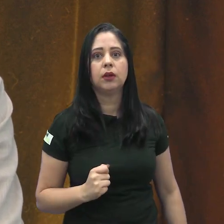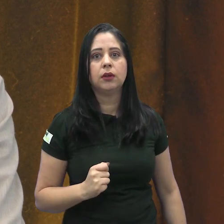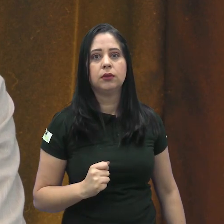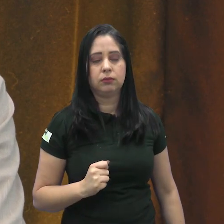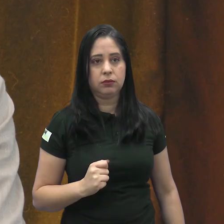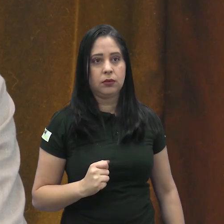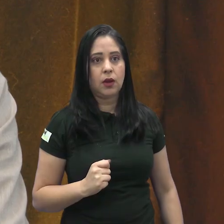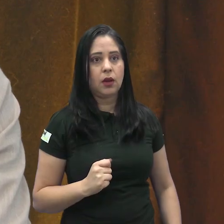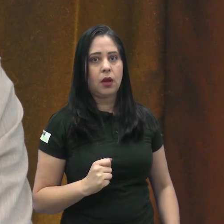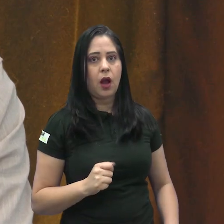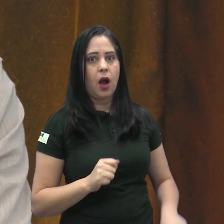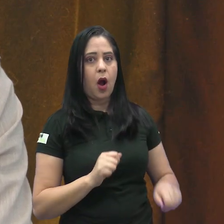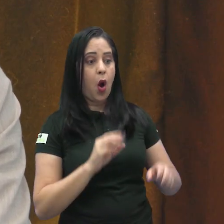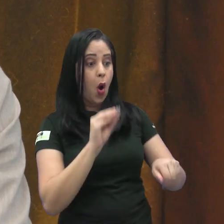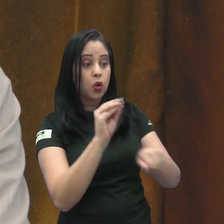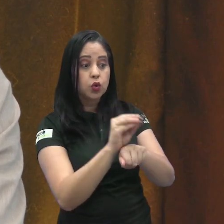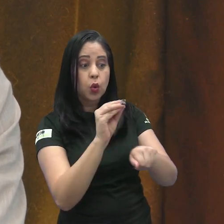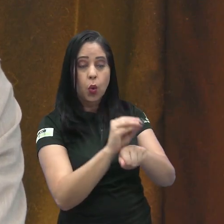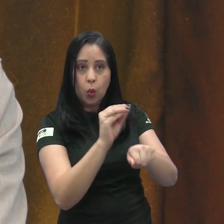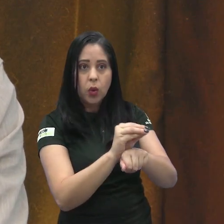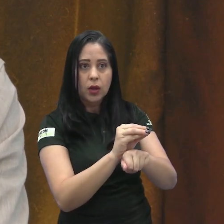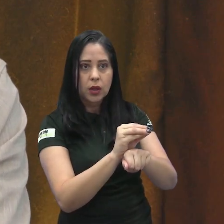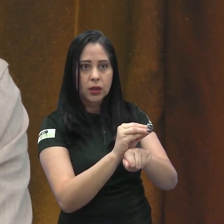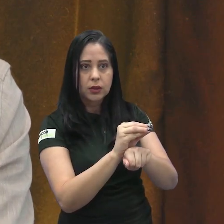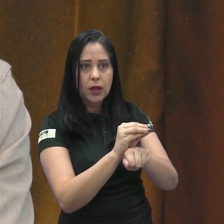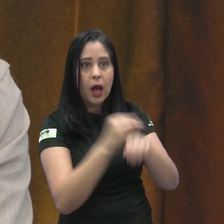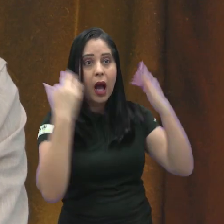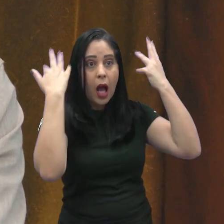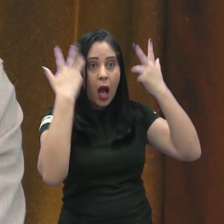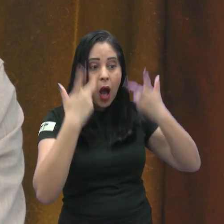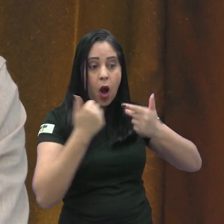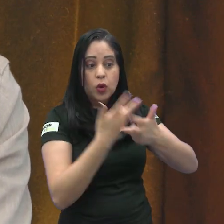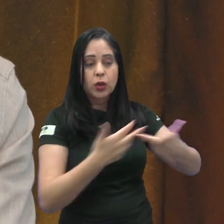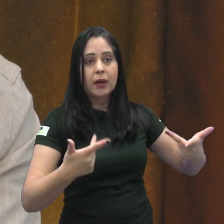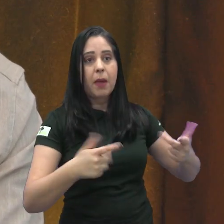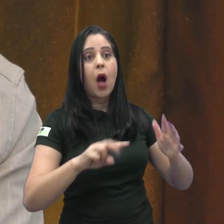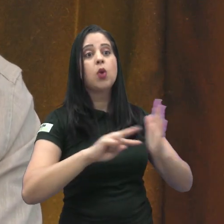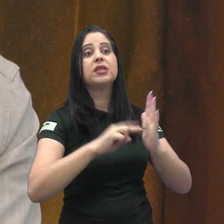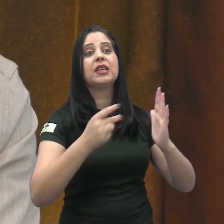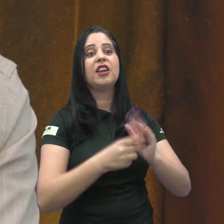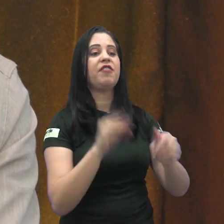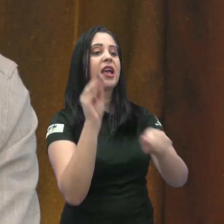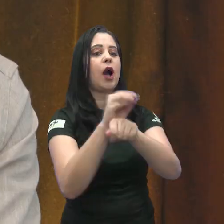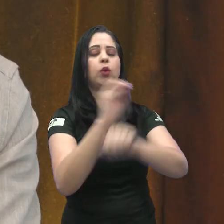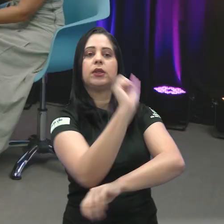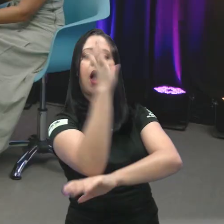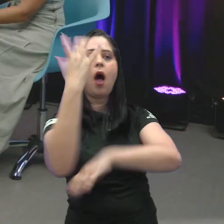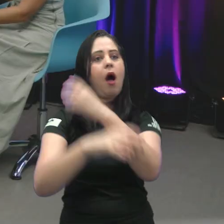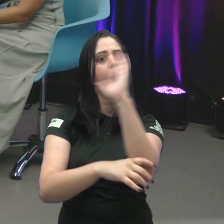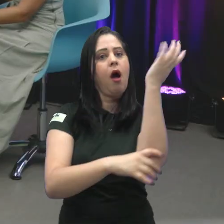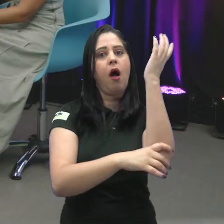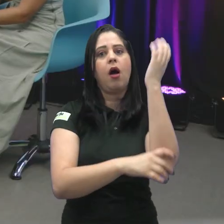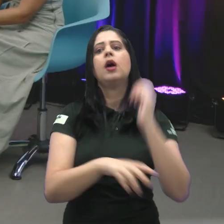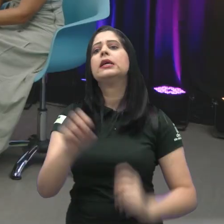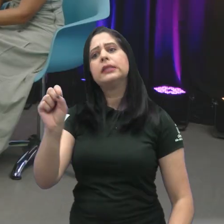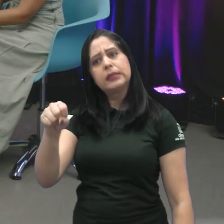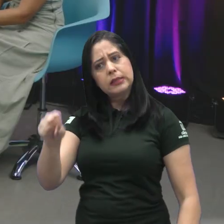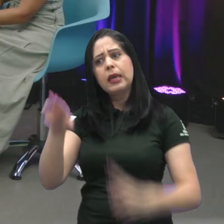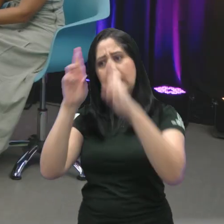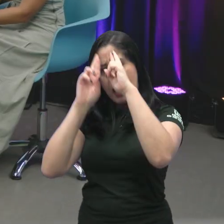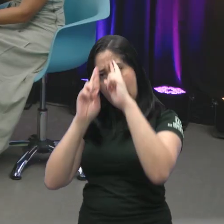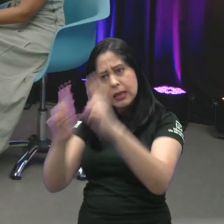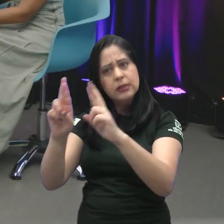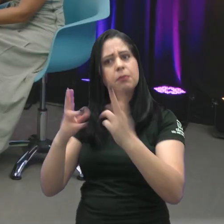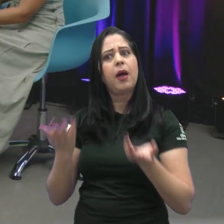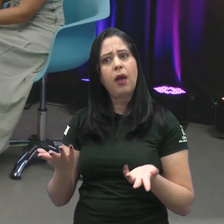O que representa você cuidar do animal, e você está cuidando do meio ambiente, da fauna, da flora. E esse envolvimento, respeito também à vida da criança,